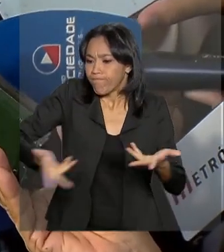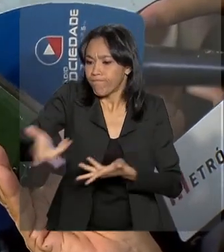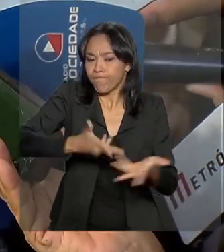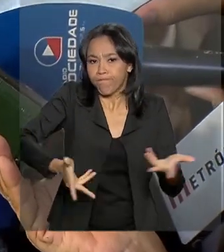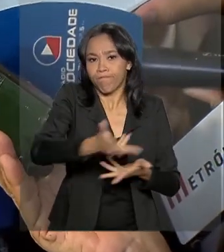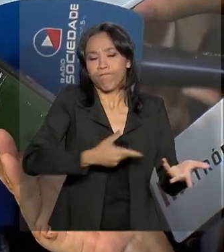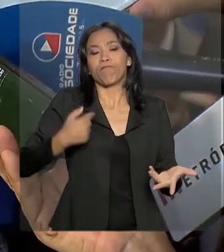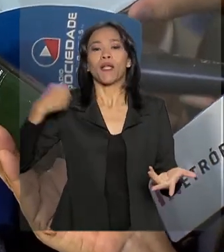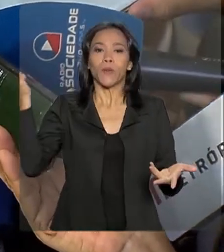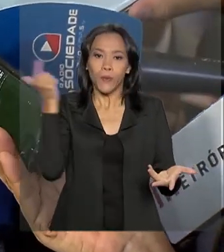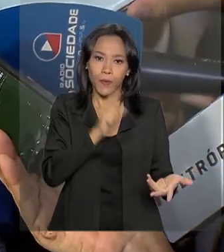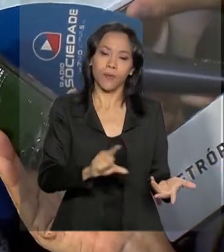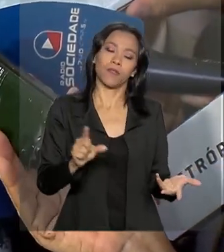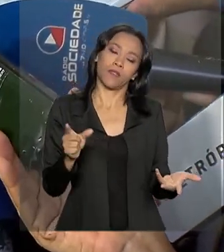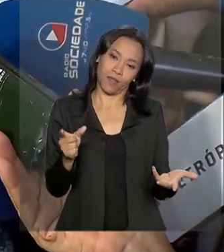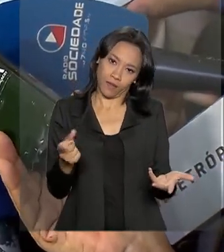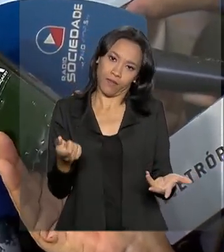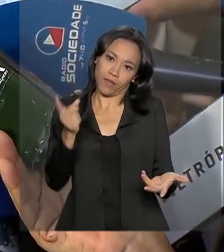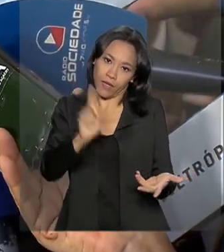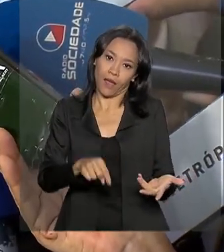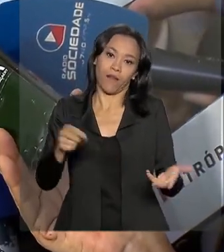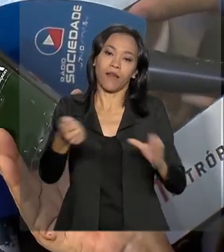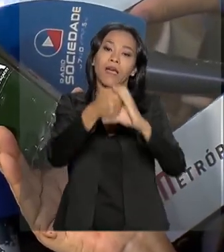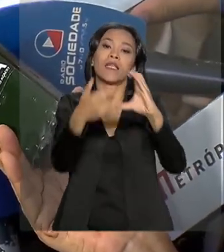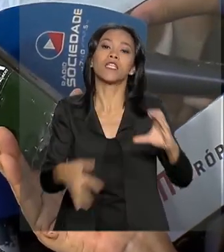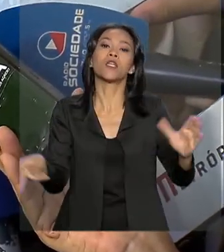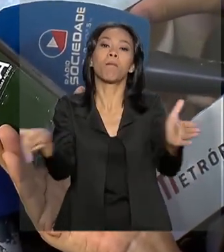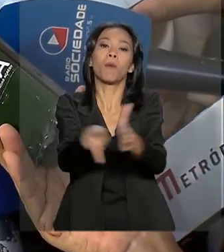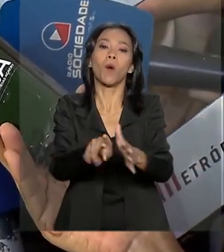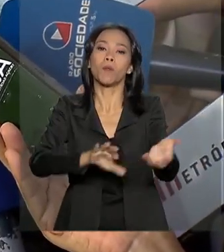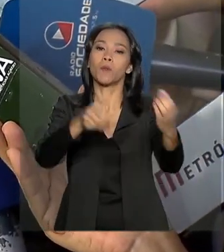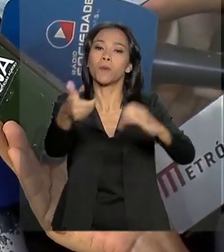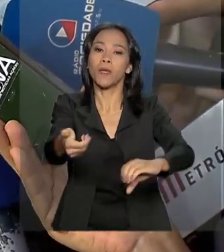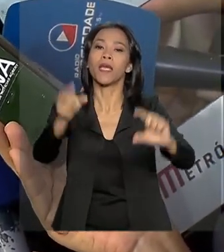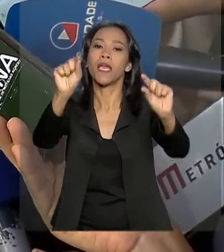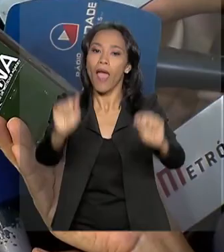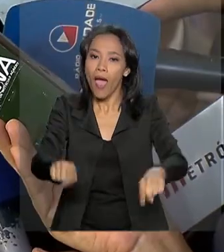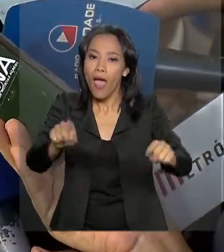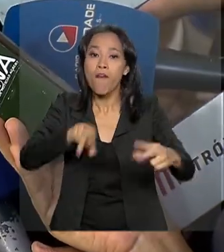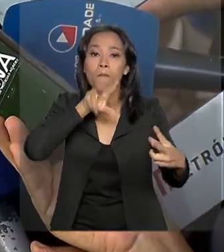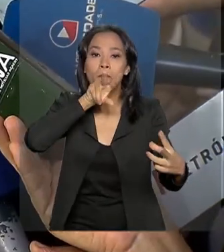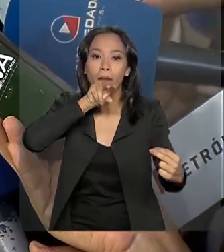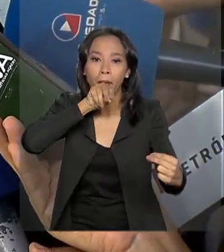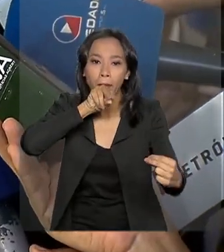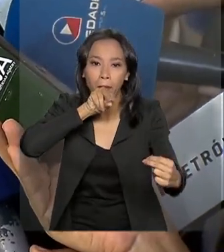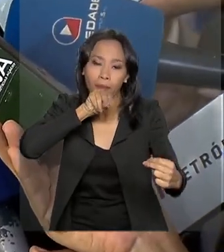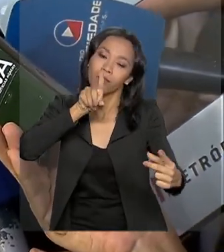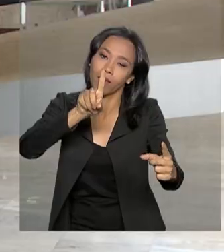aquilo que caracteriza o Congresso Nacional, que é parlar, ou seja, falar.